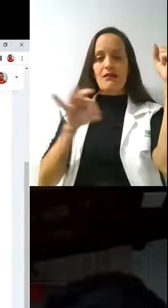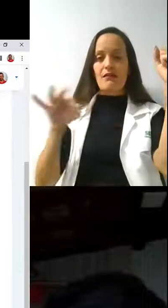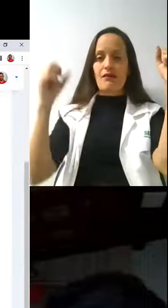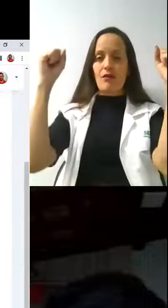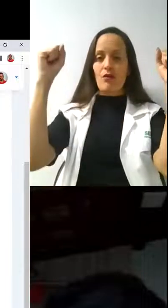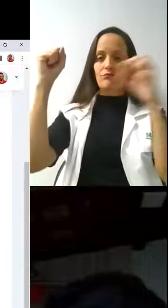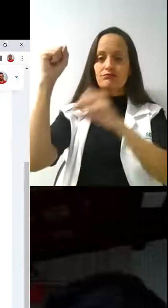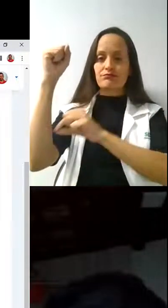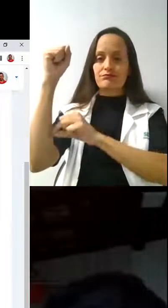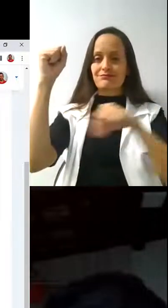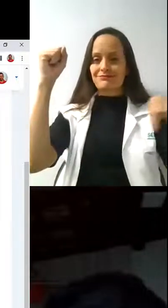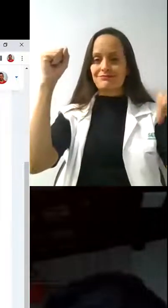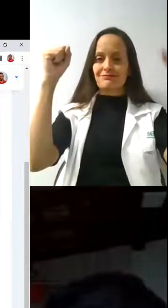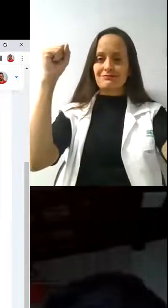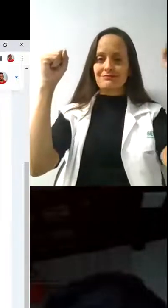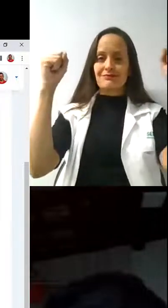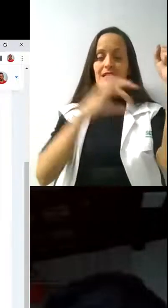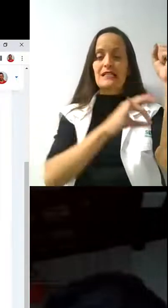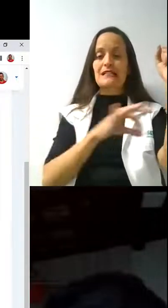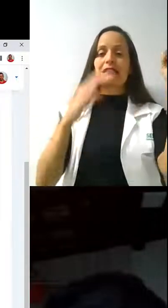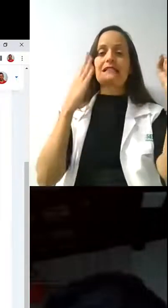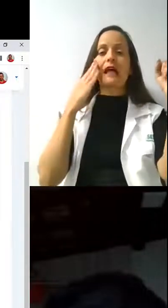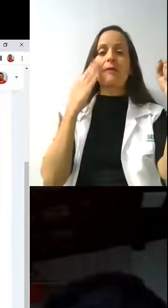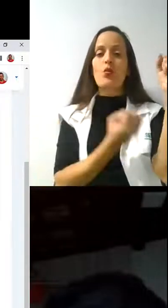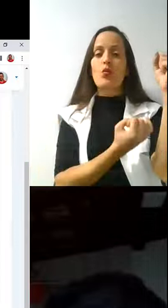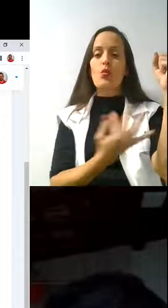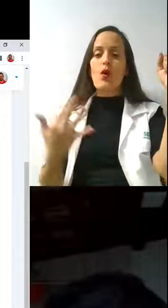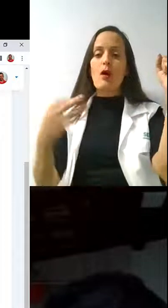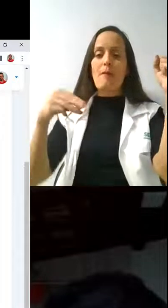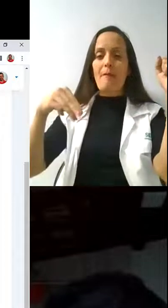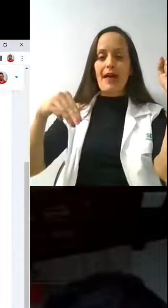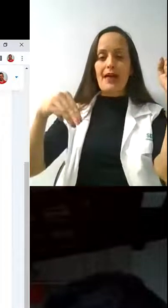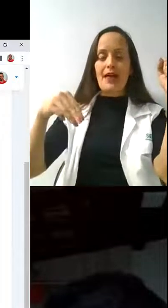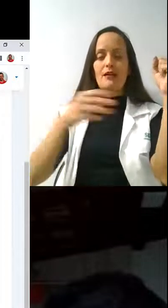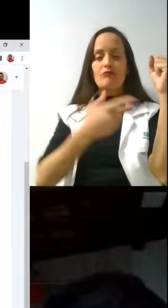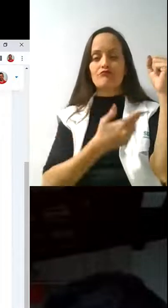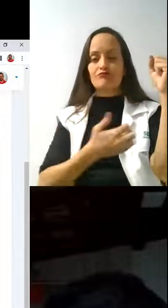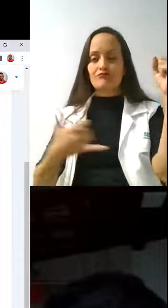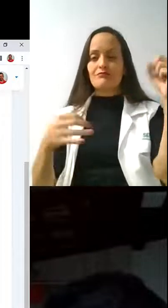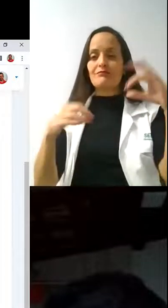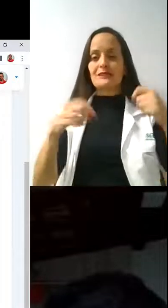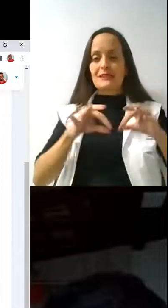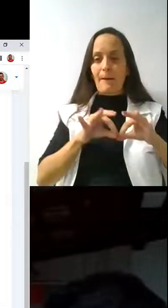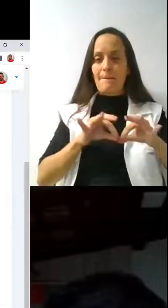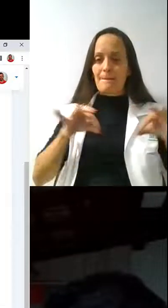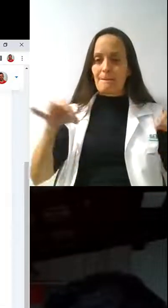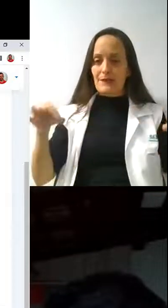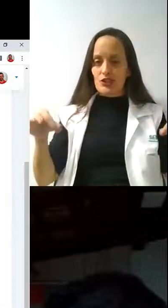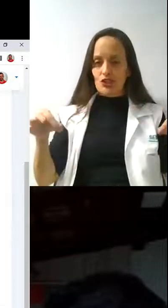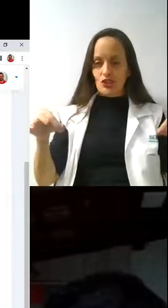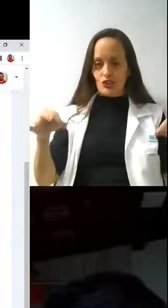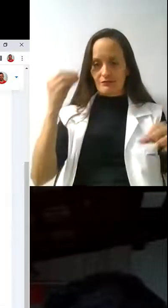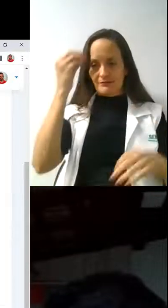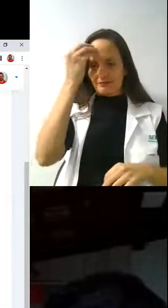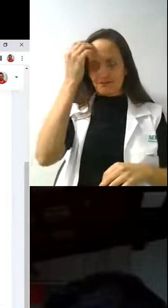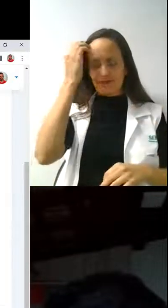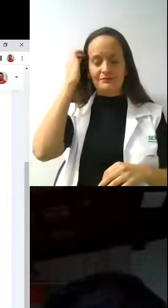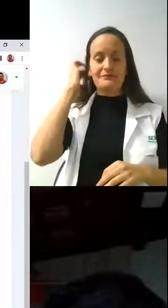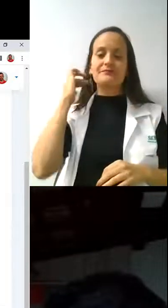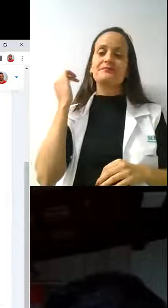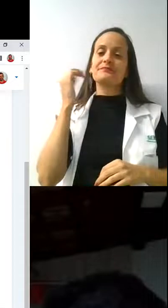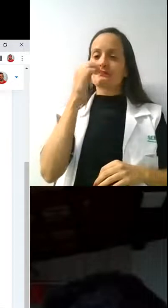Aí por isso que você precisa usar uma escala de redução, né? Porque você tem um tamanho, sei lá, você tem 30 metros na realidade.